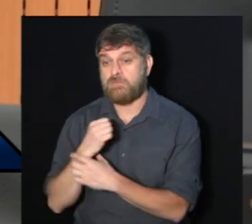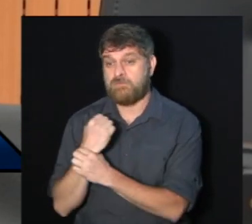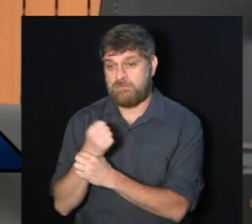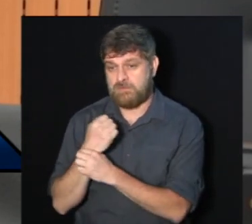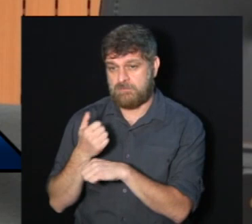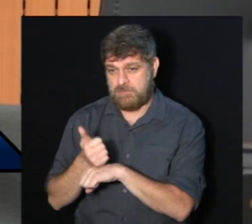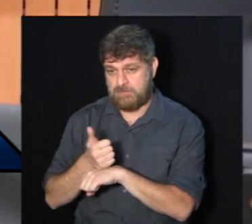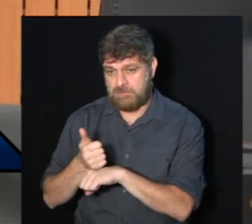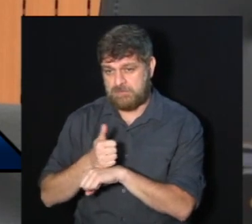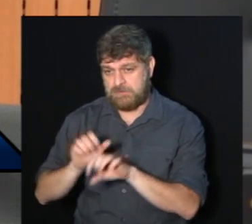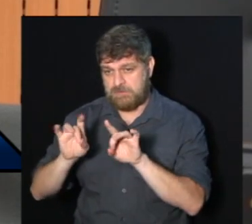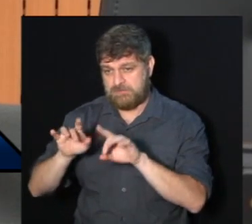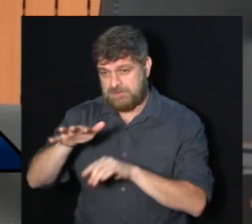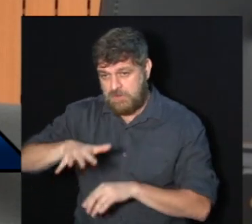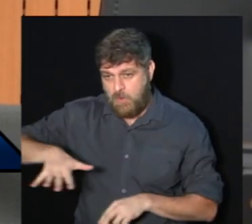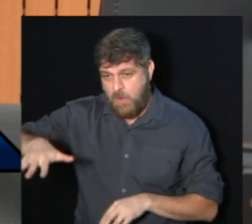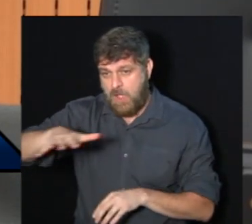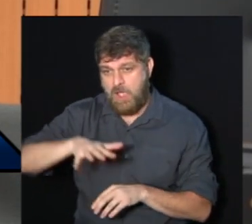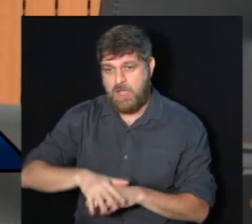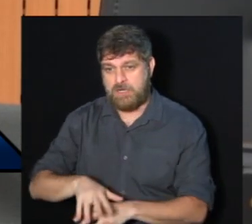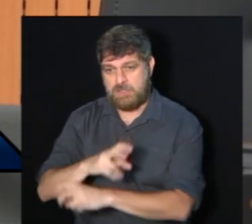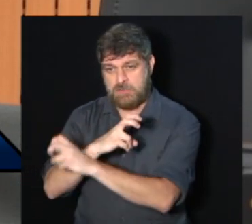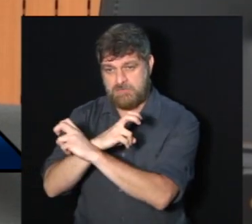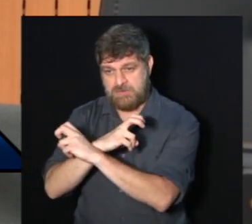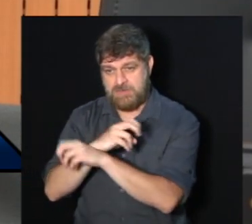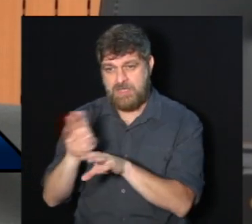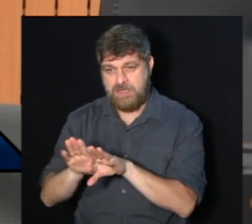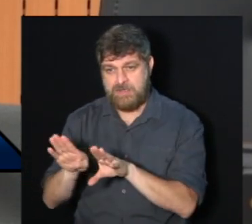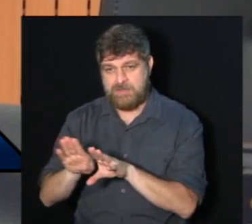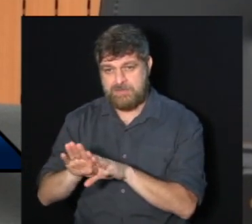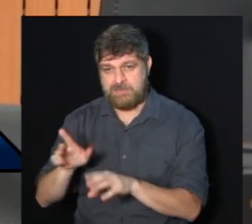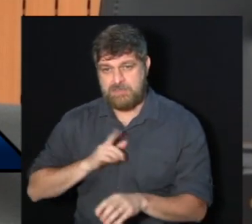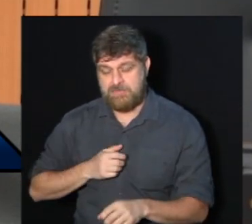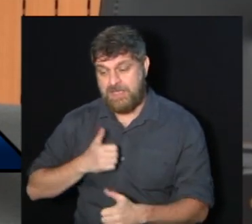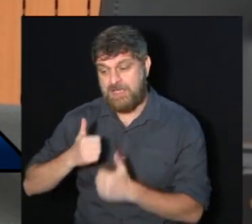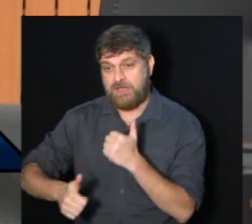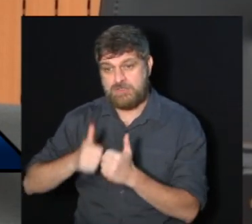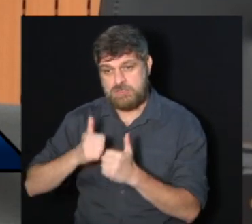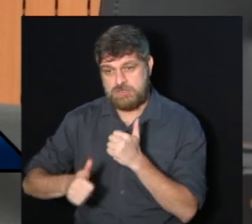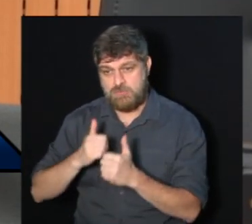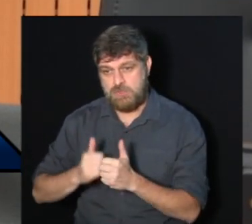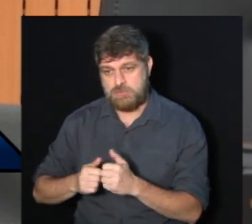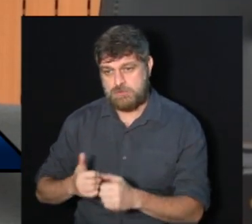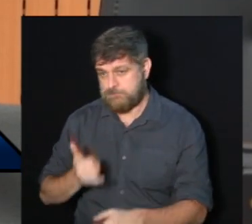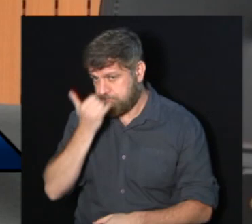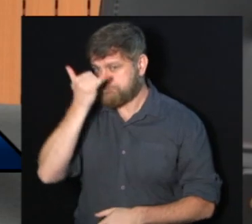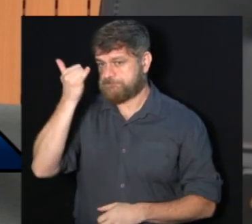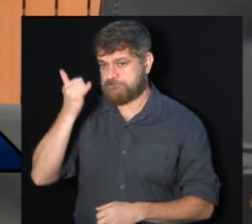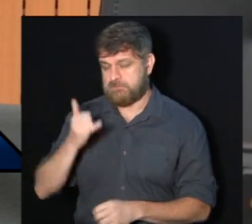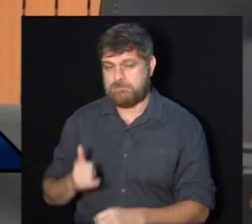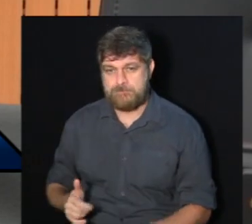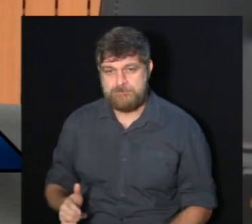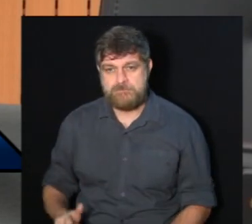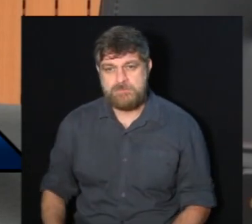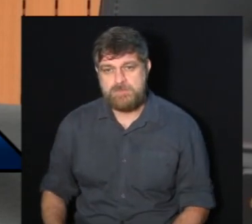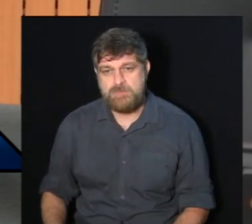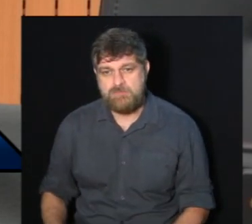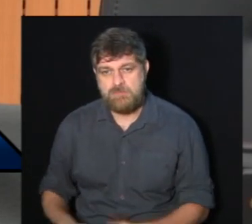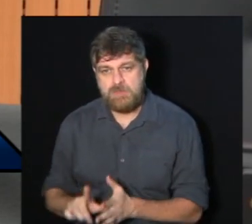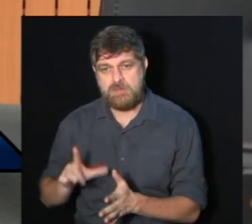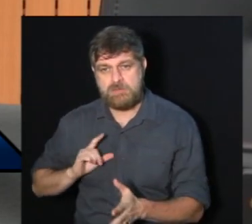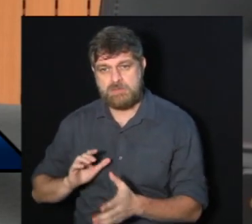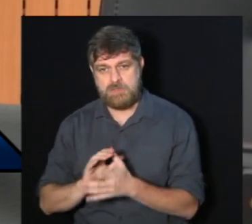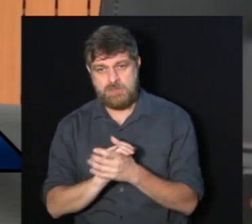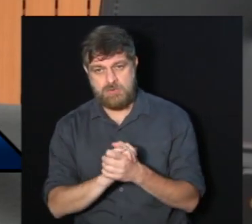fisioterapeutas com especialização em ortopedia e traumatologia esportiva. Antes de mais nada, eu gostaria de